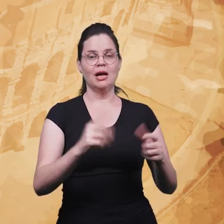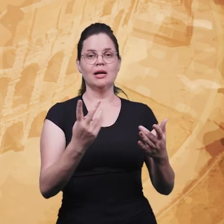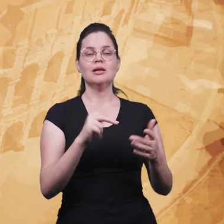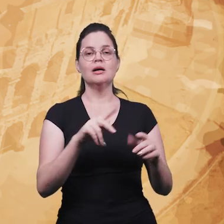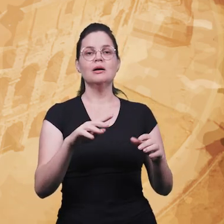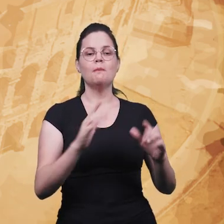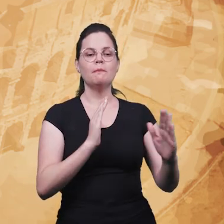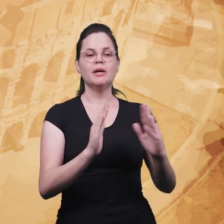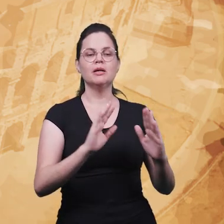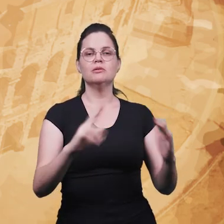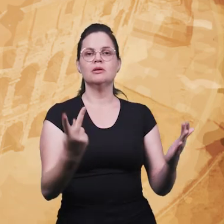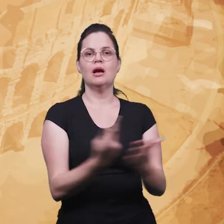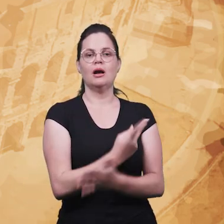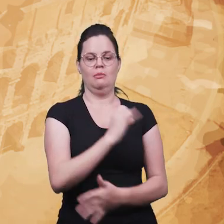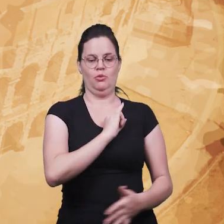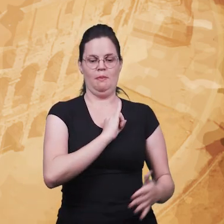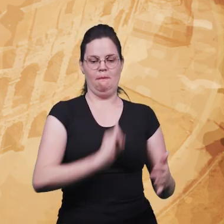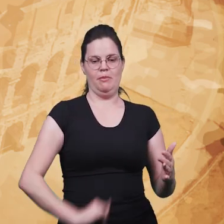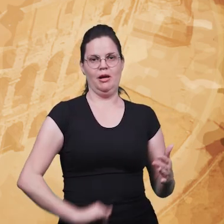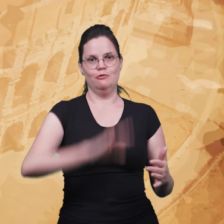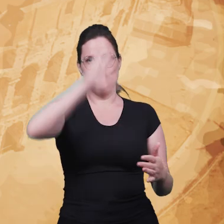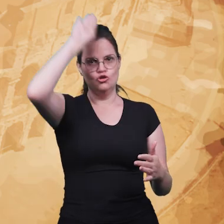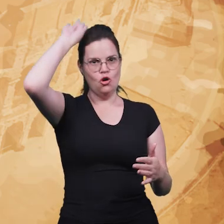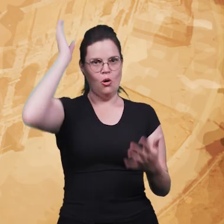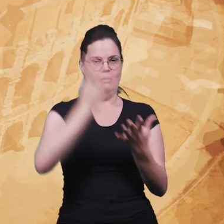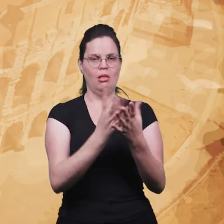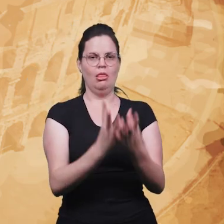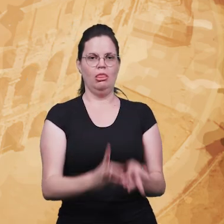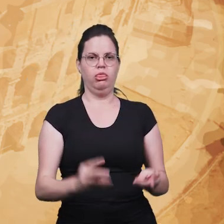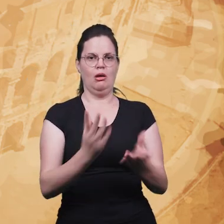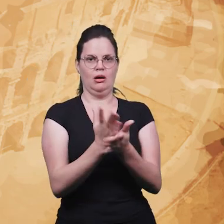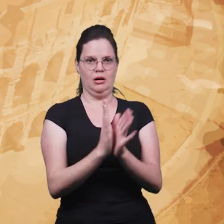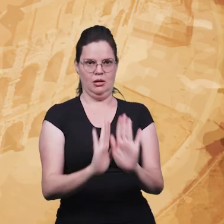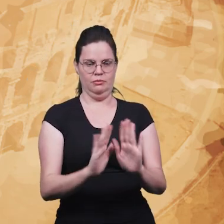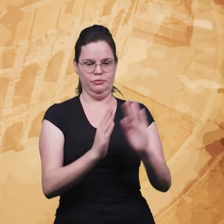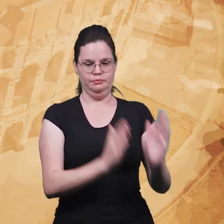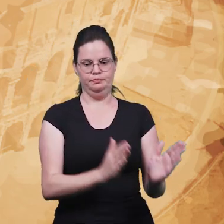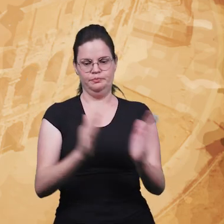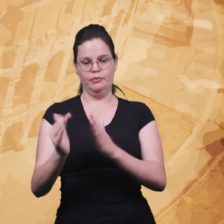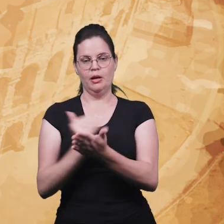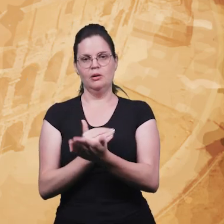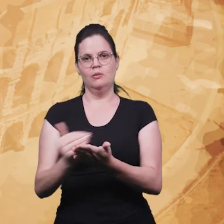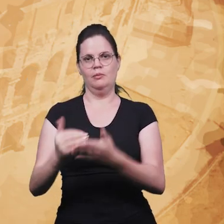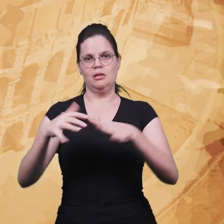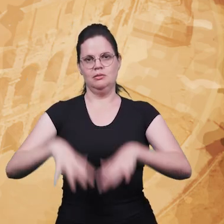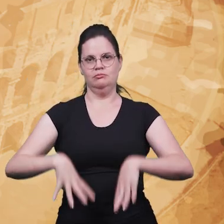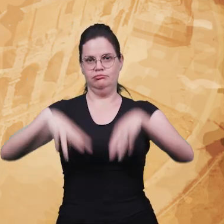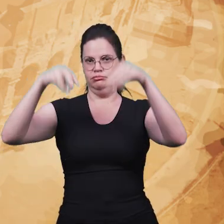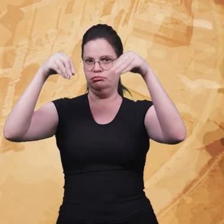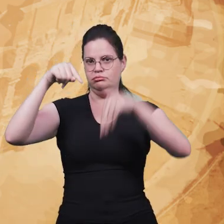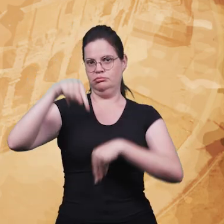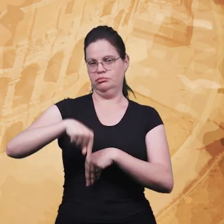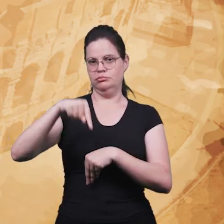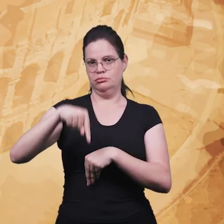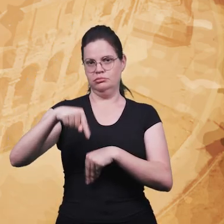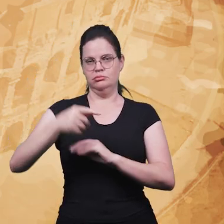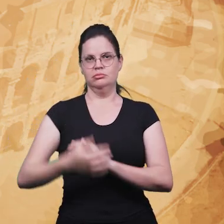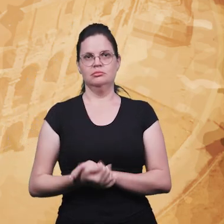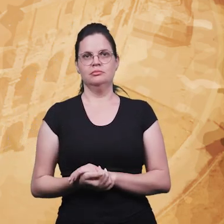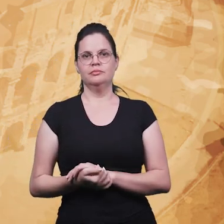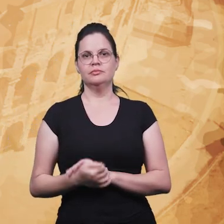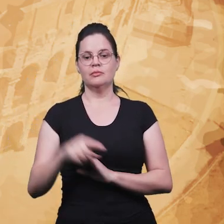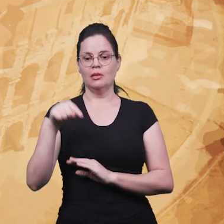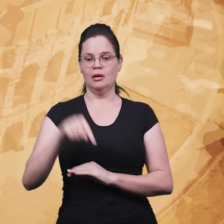476, que é a queda do Império Romano do Ocidente. Aí inicia